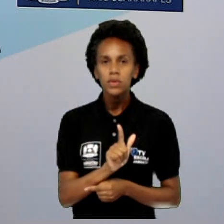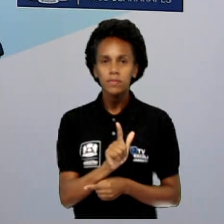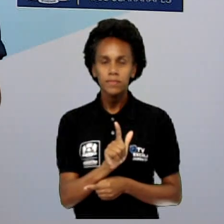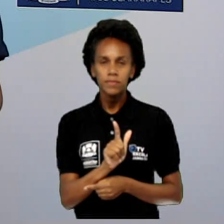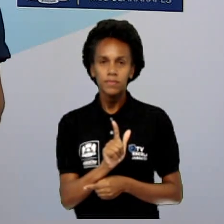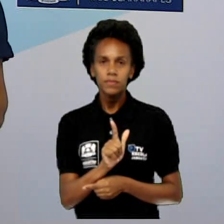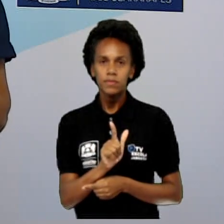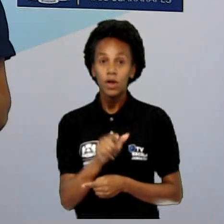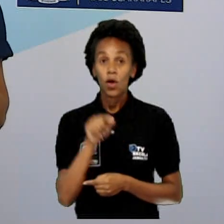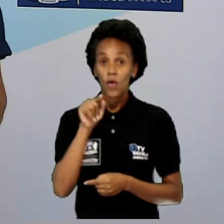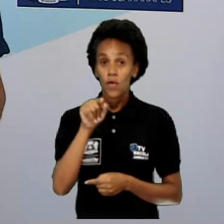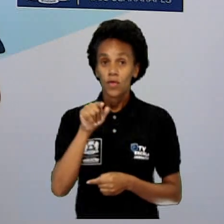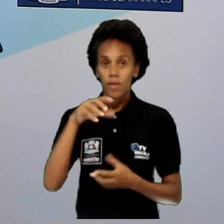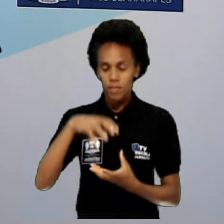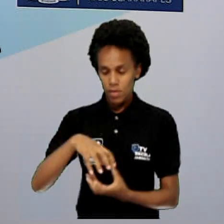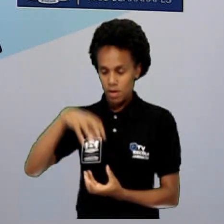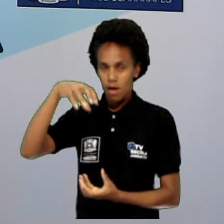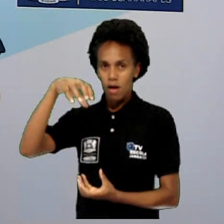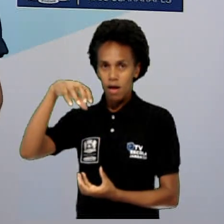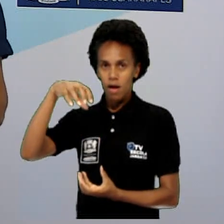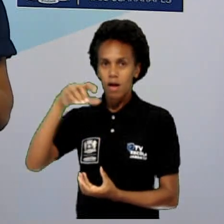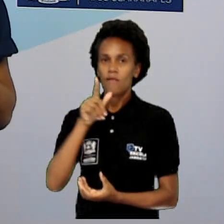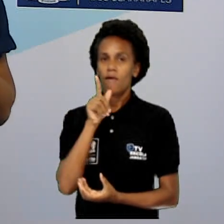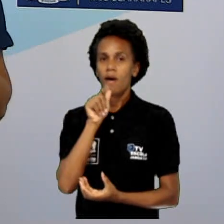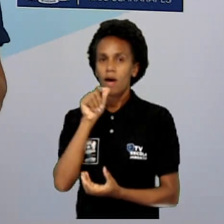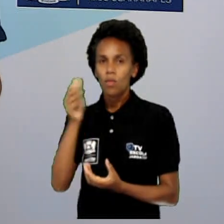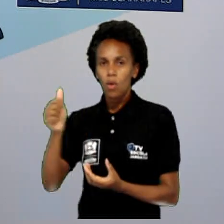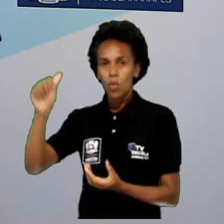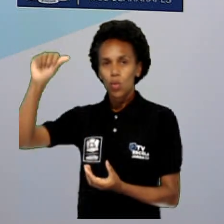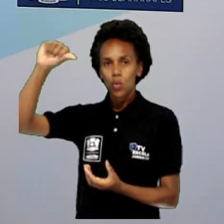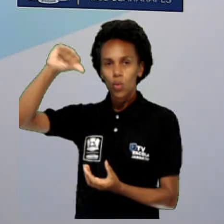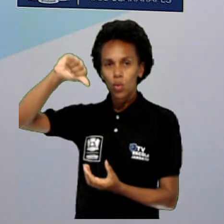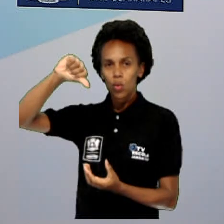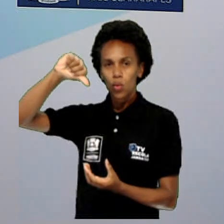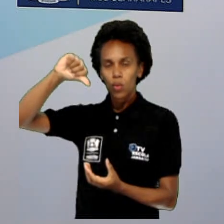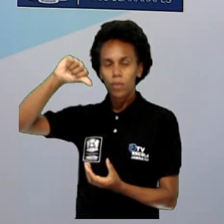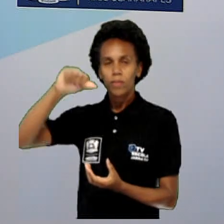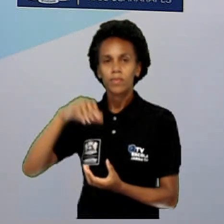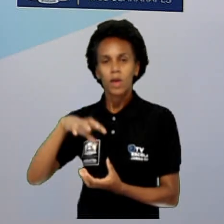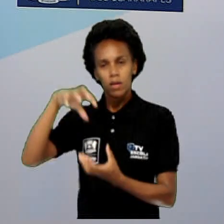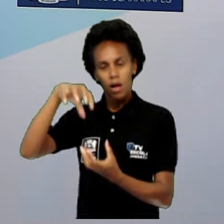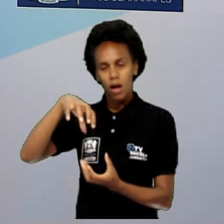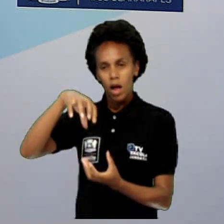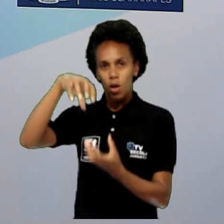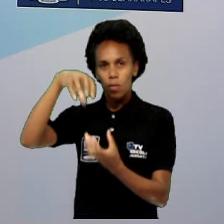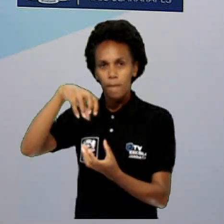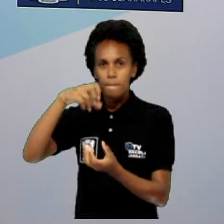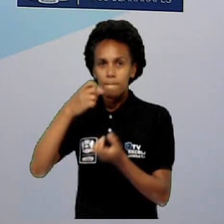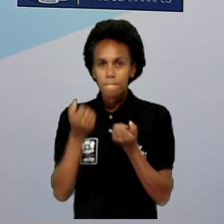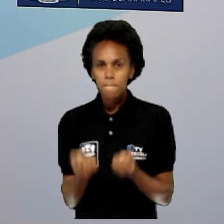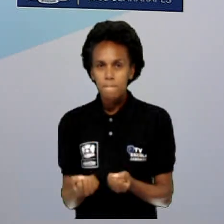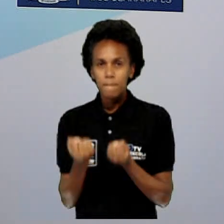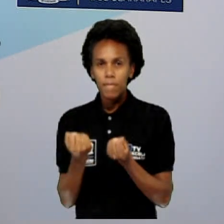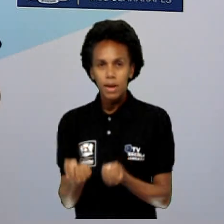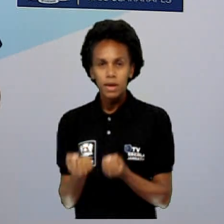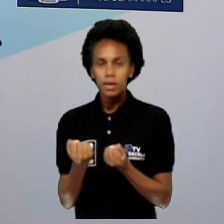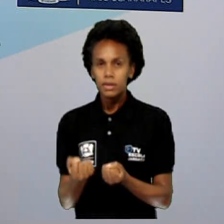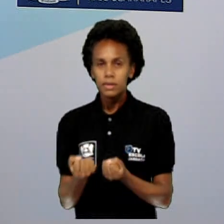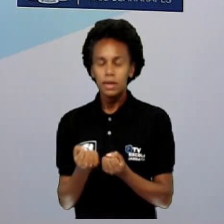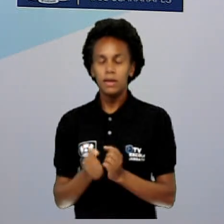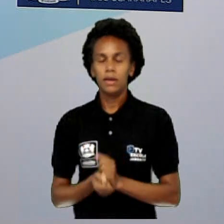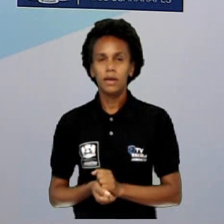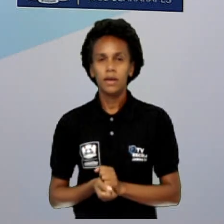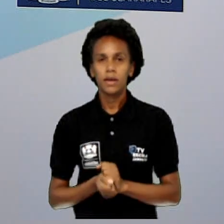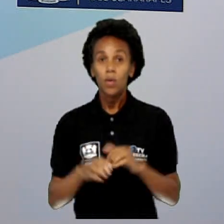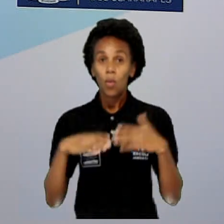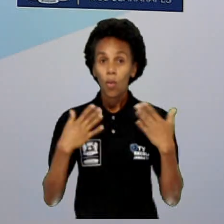vai encher as garrafas de água para que elas fiquem pesadas e não caiam quando você arremessar as